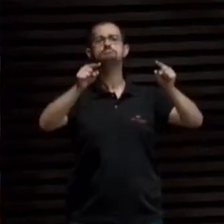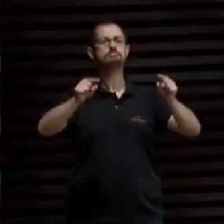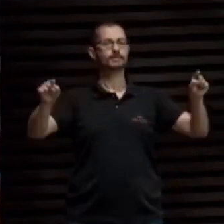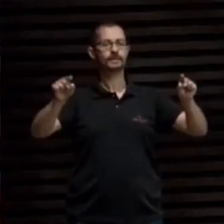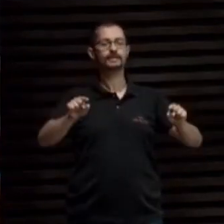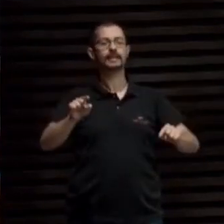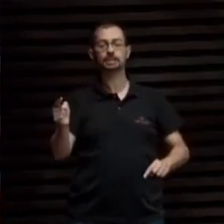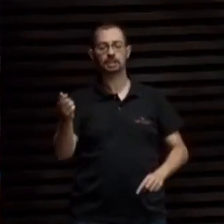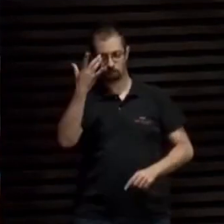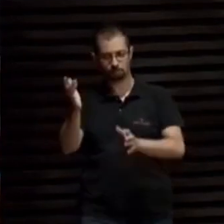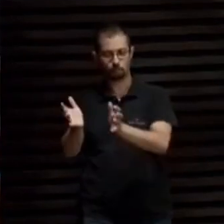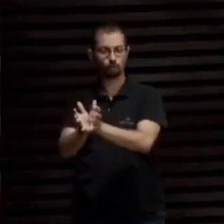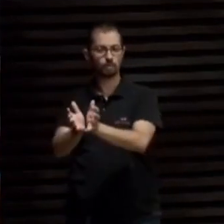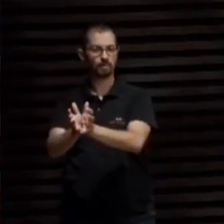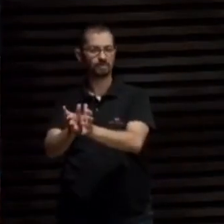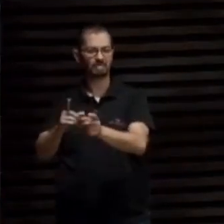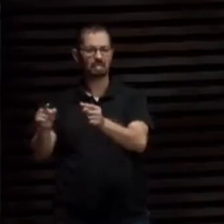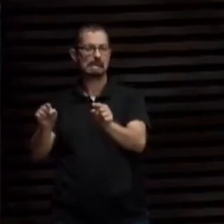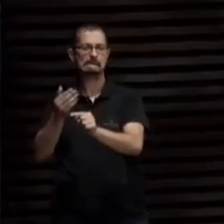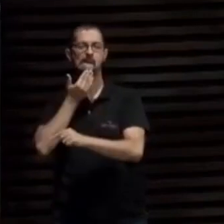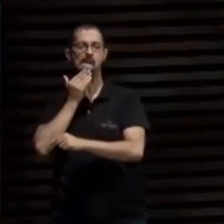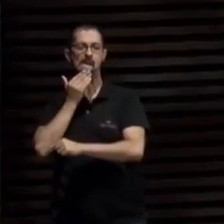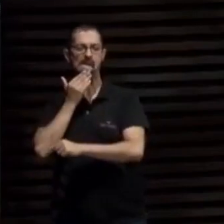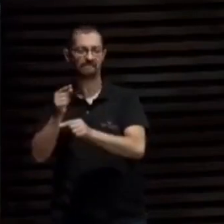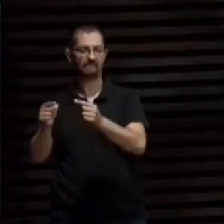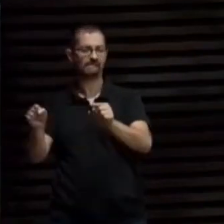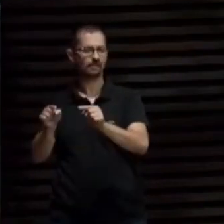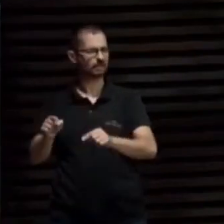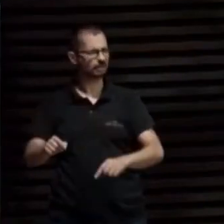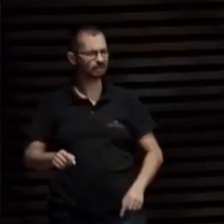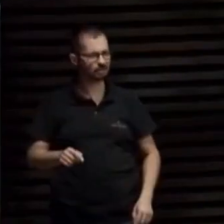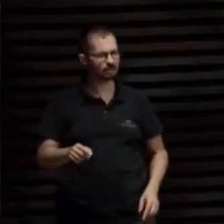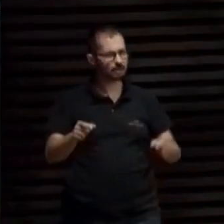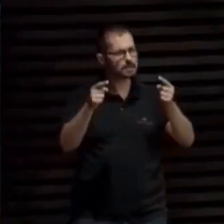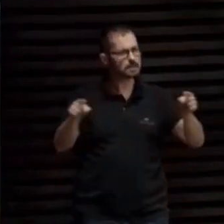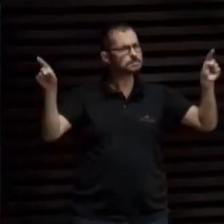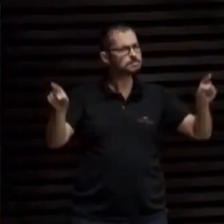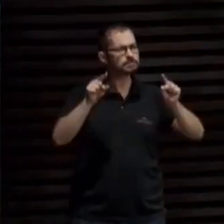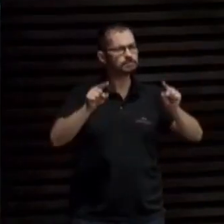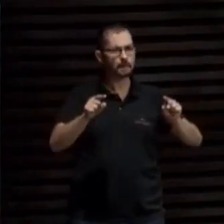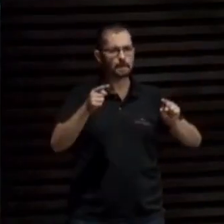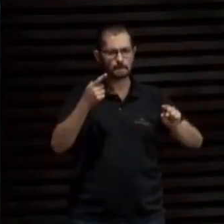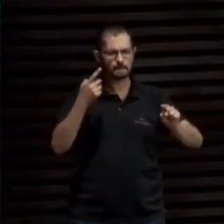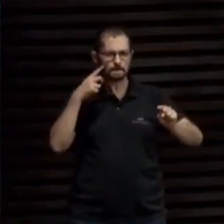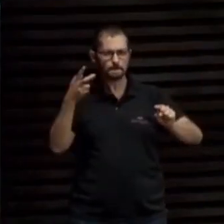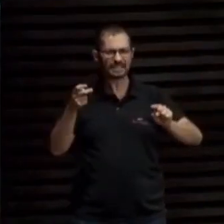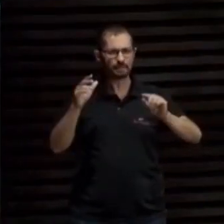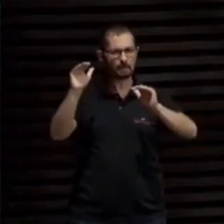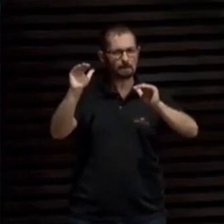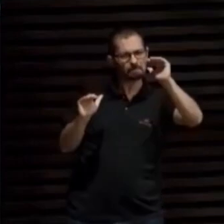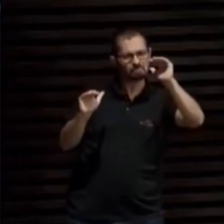uma coma. Aí tem que mexer com música. Ó, tem tom, tem